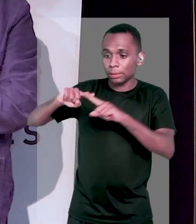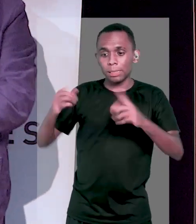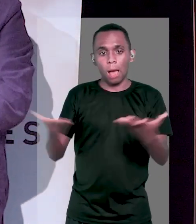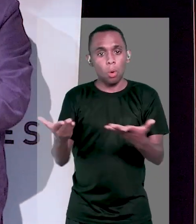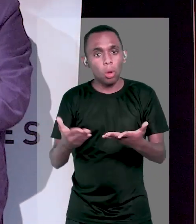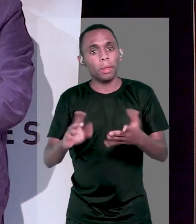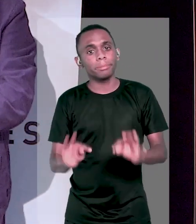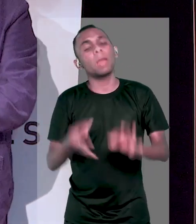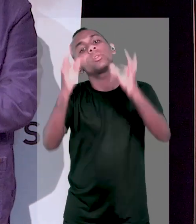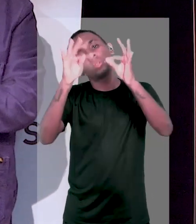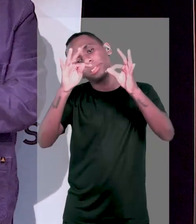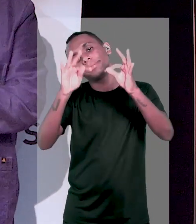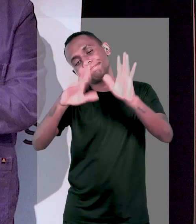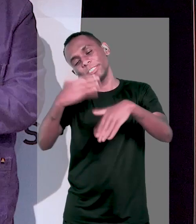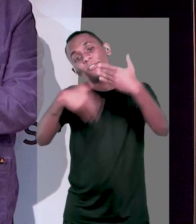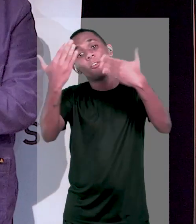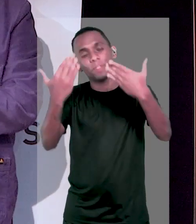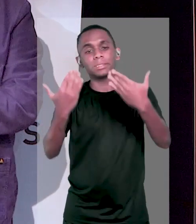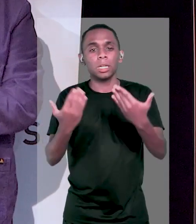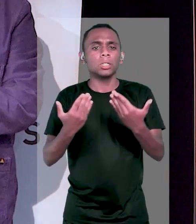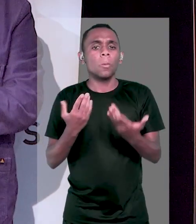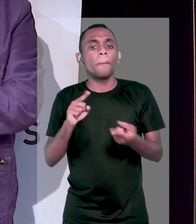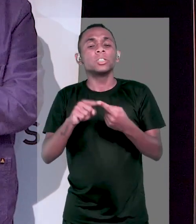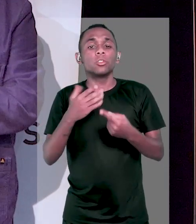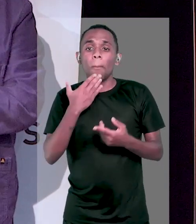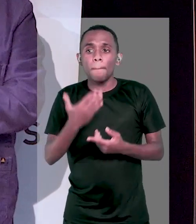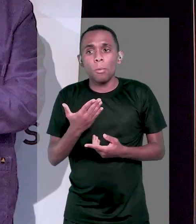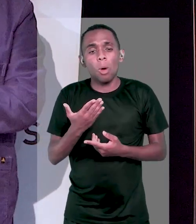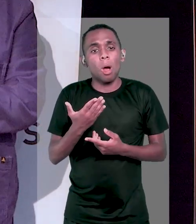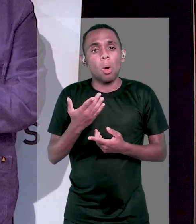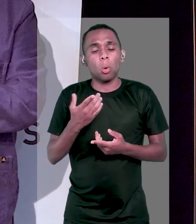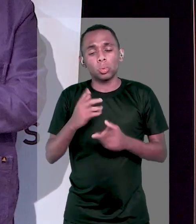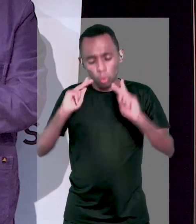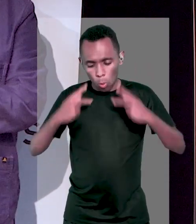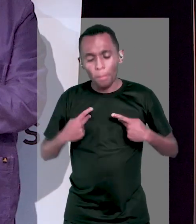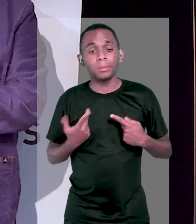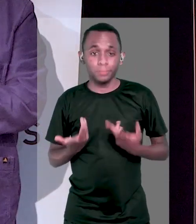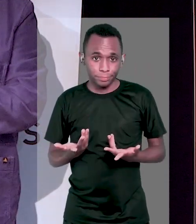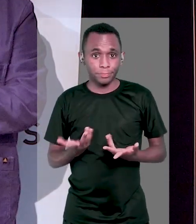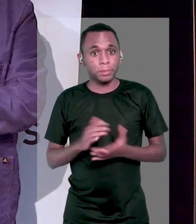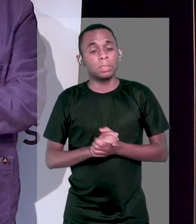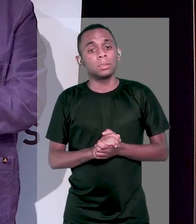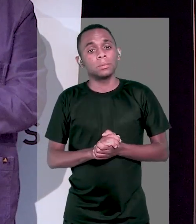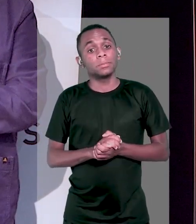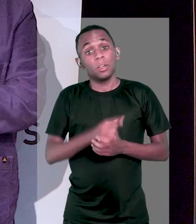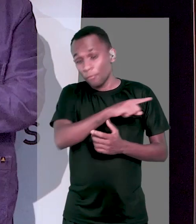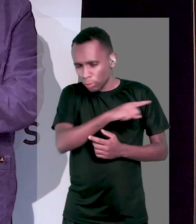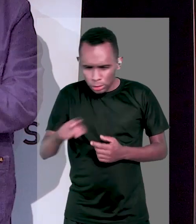o Valéry também, nesse ensaio que ele fala de espírito, ele começa dizendo o seguinte, nós,